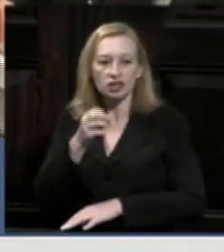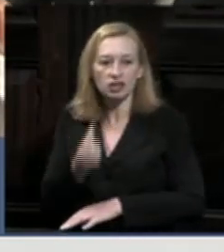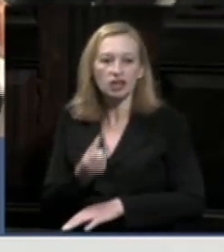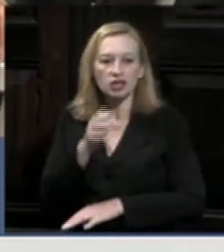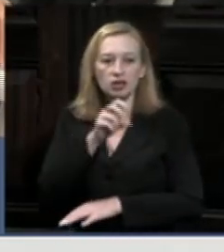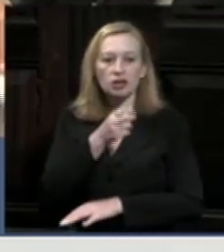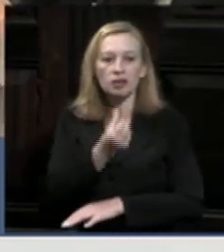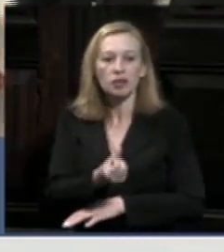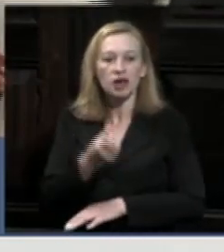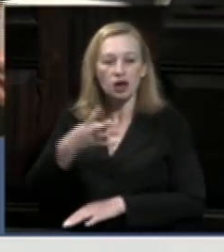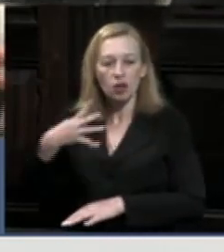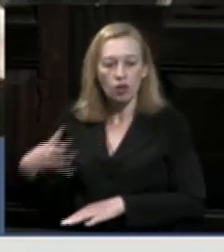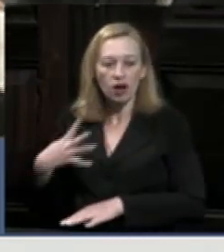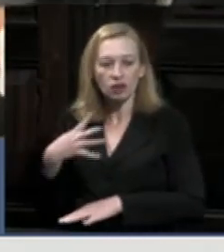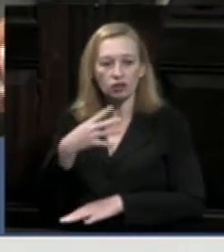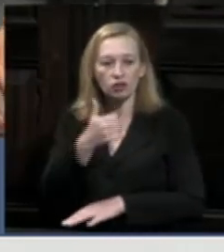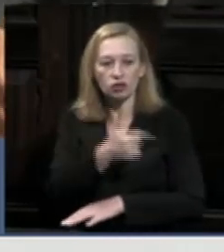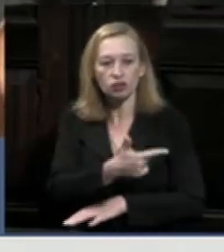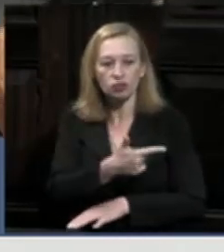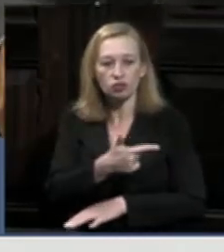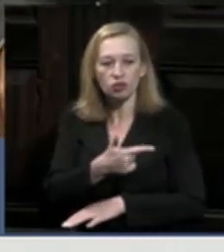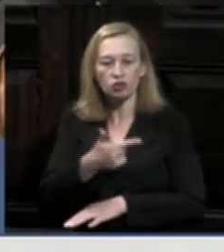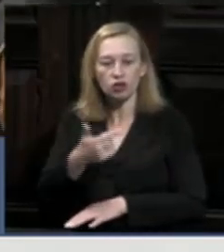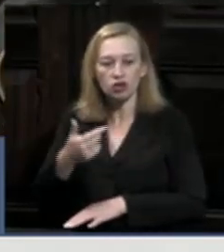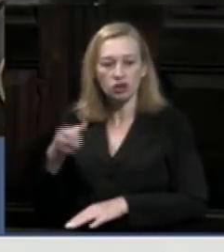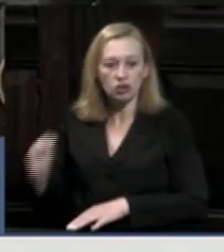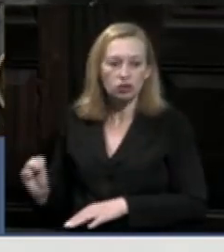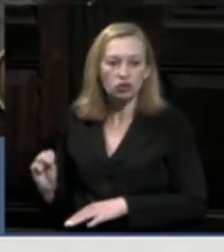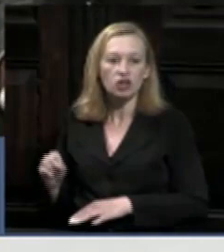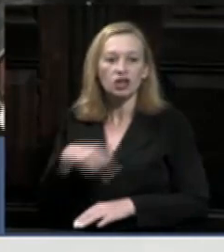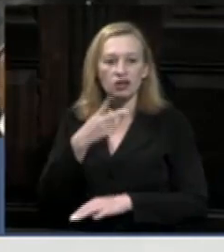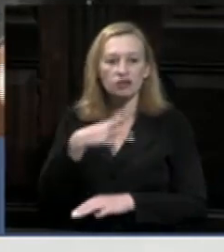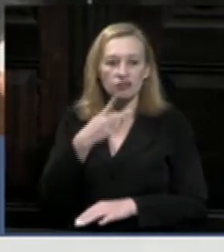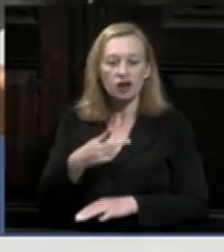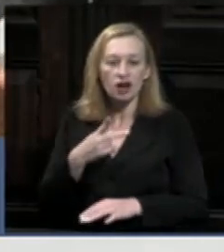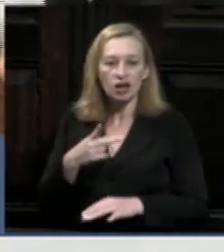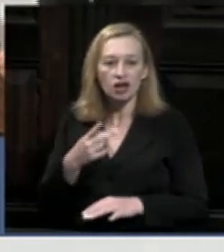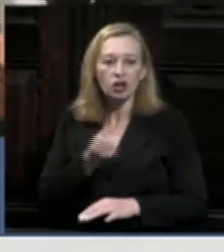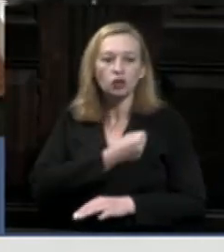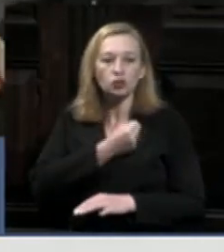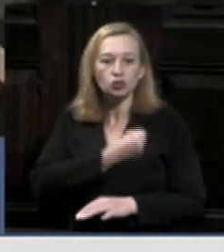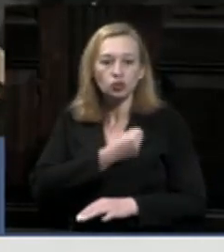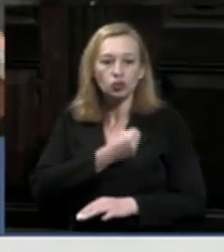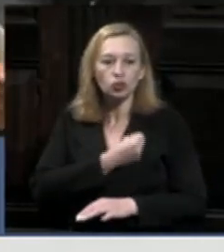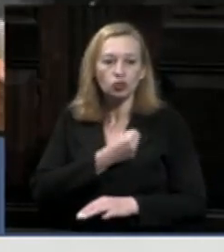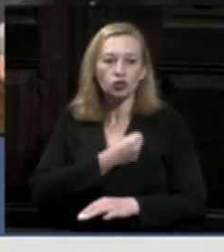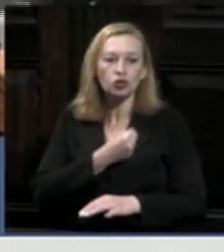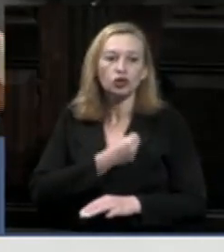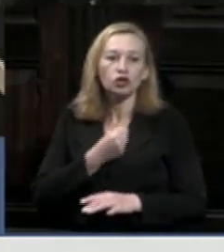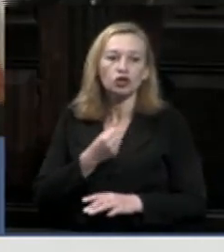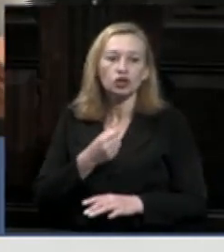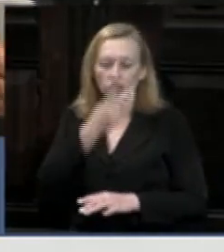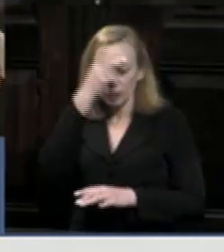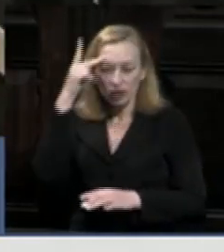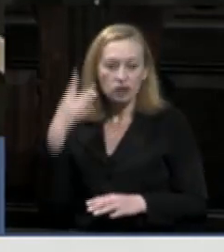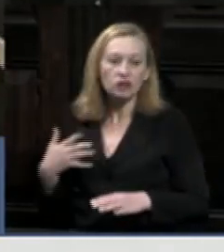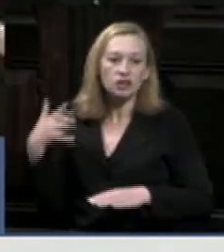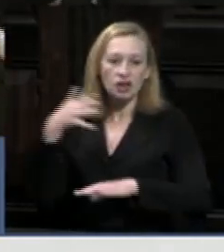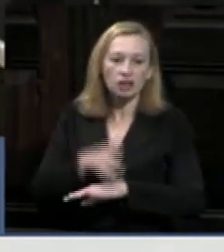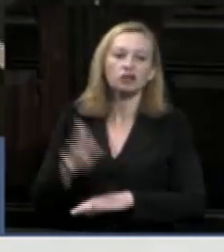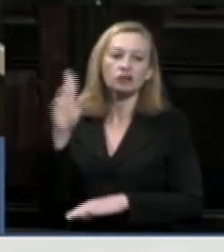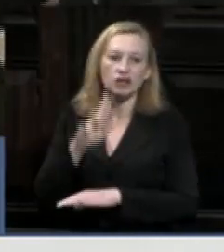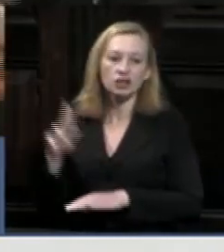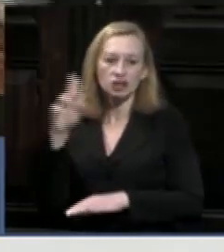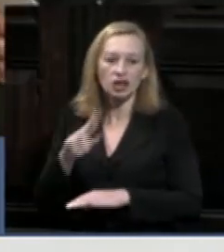2018 que trata da ampliação das cotas no mesmo patamar que hoje alcança graduação